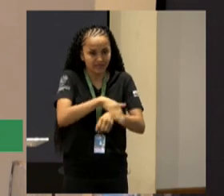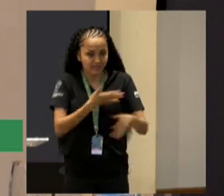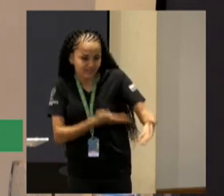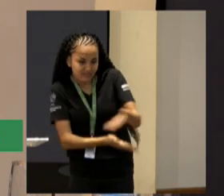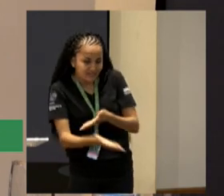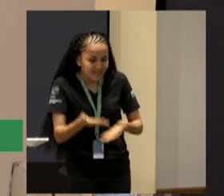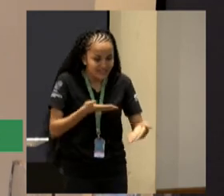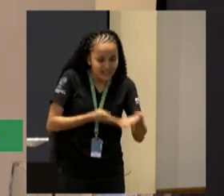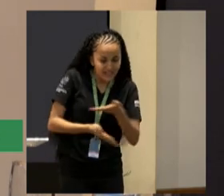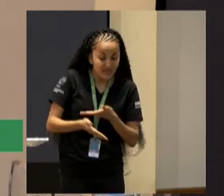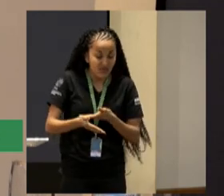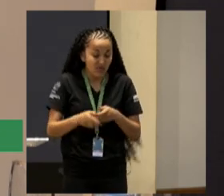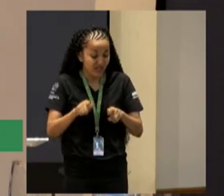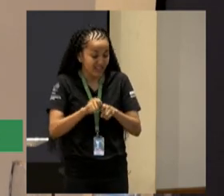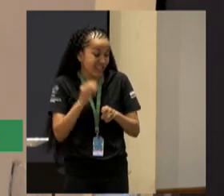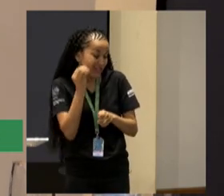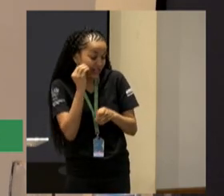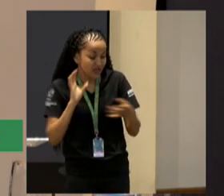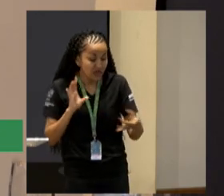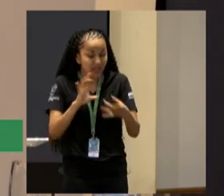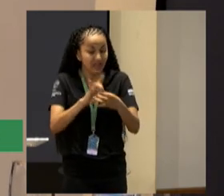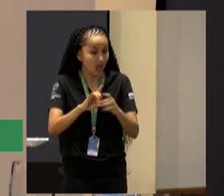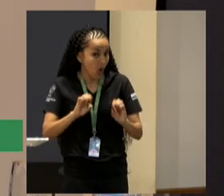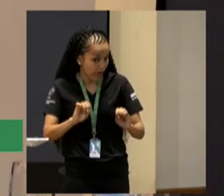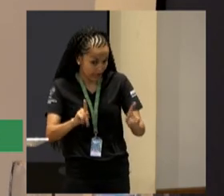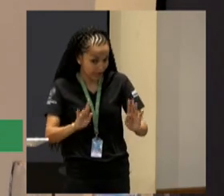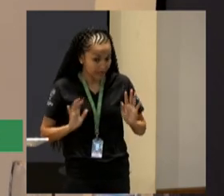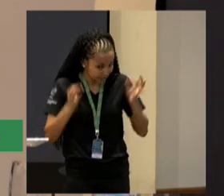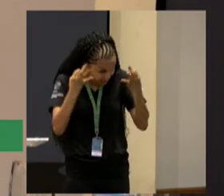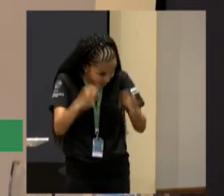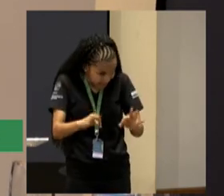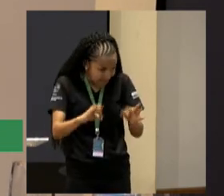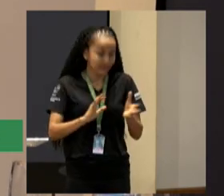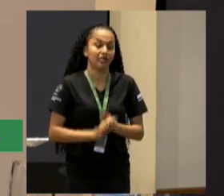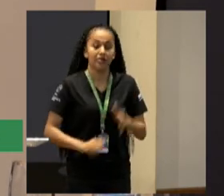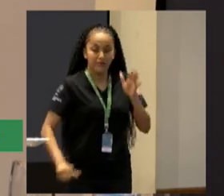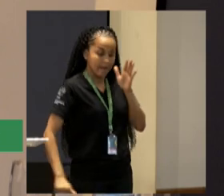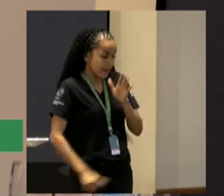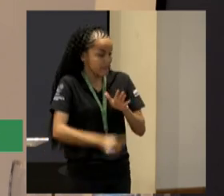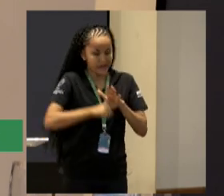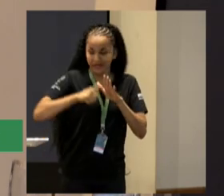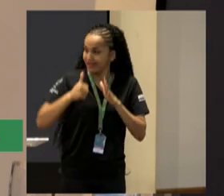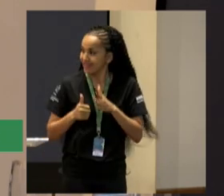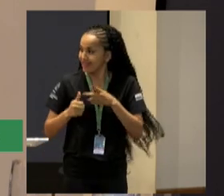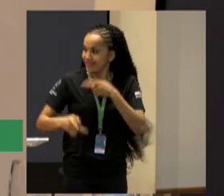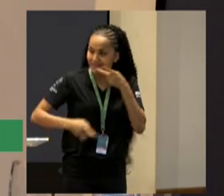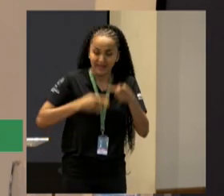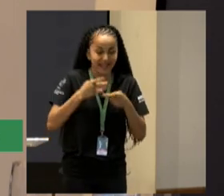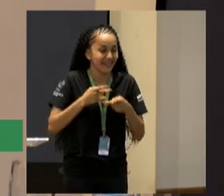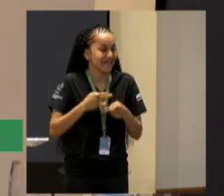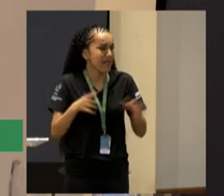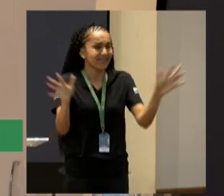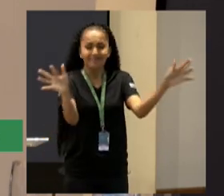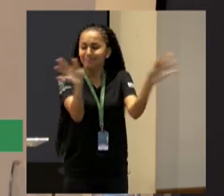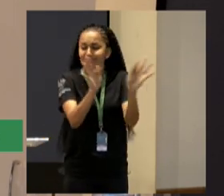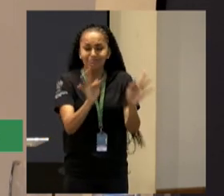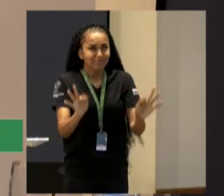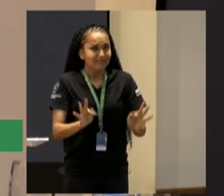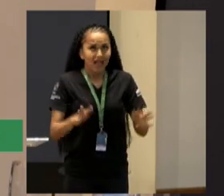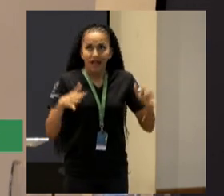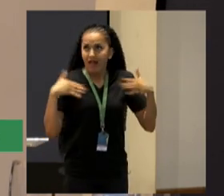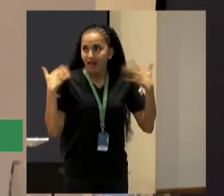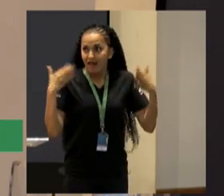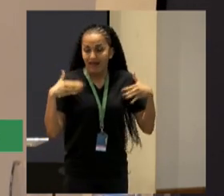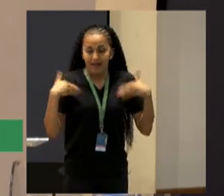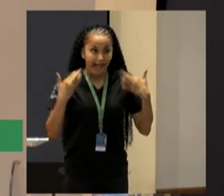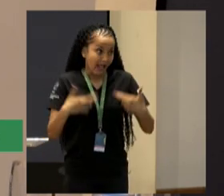fazer uma amarração daquilo que foi dito aqui. Certo? Então, primeiro, falar da minha alegria e